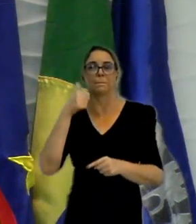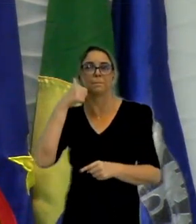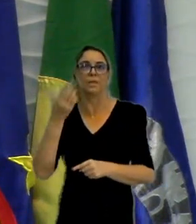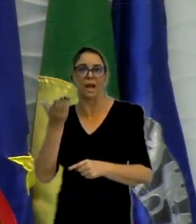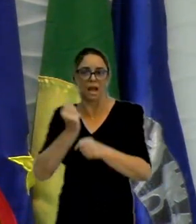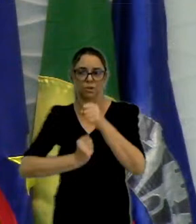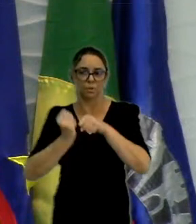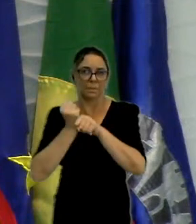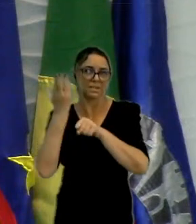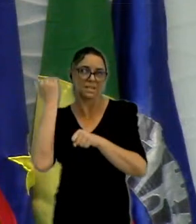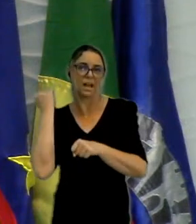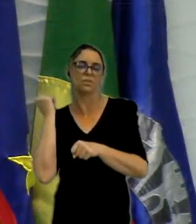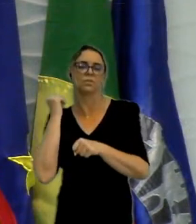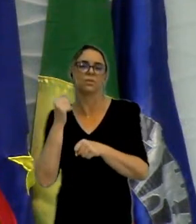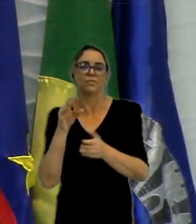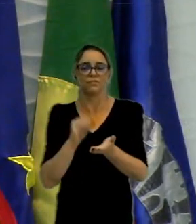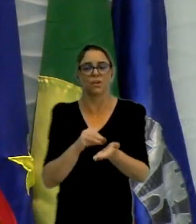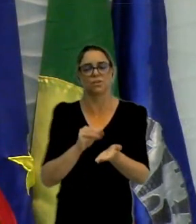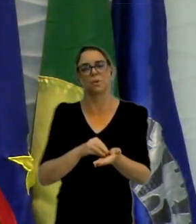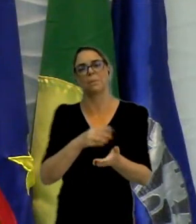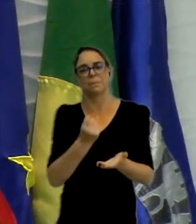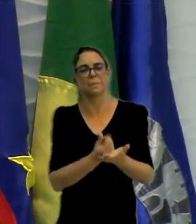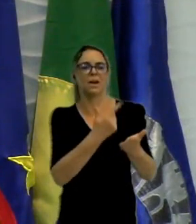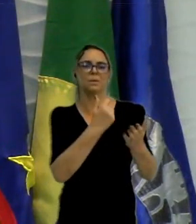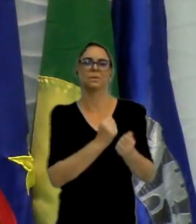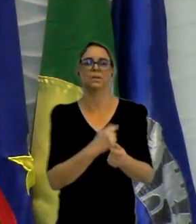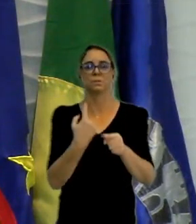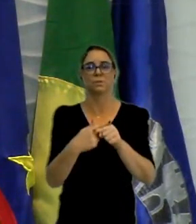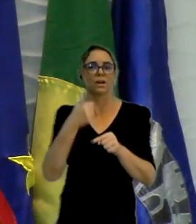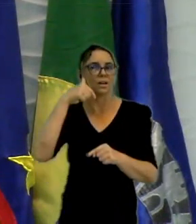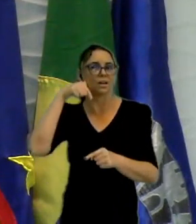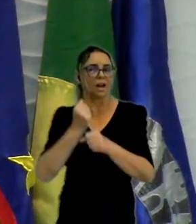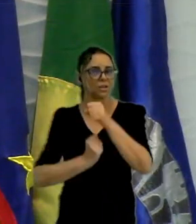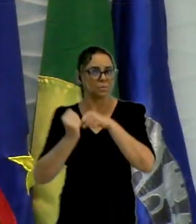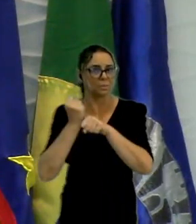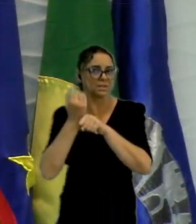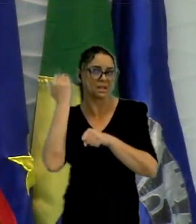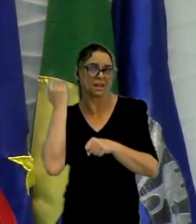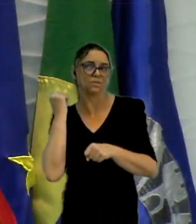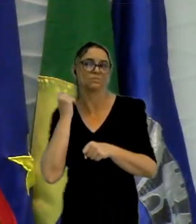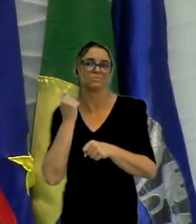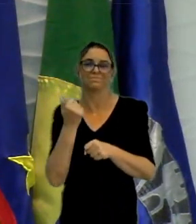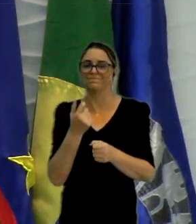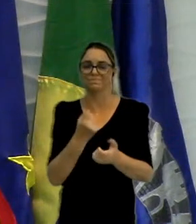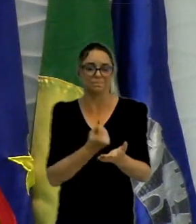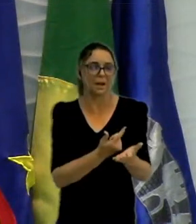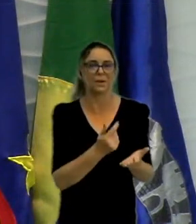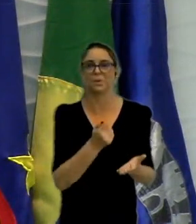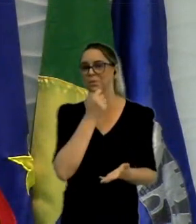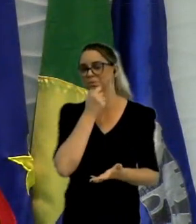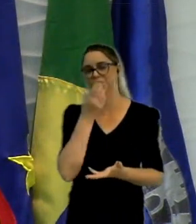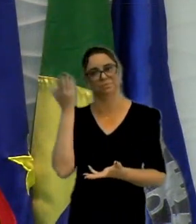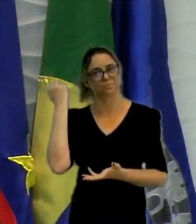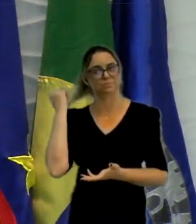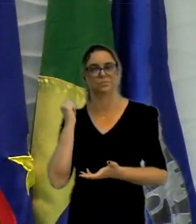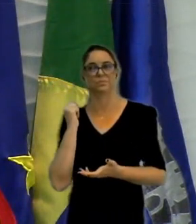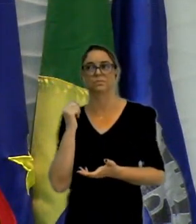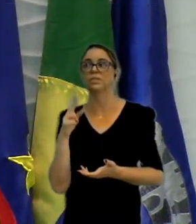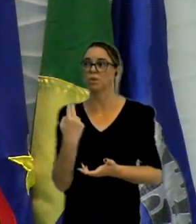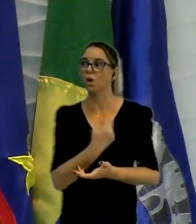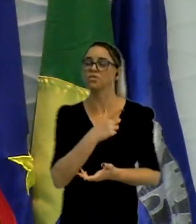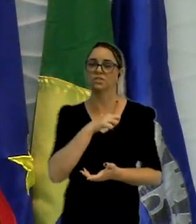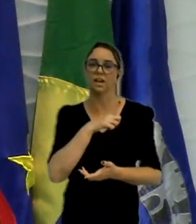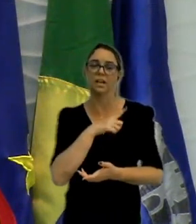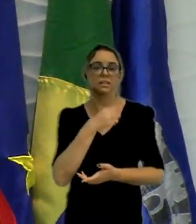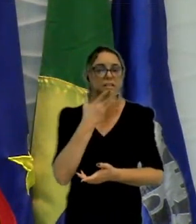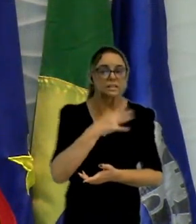não quiseram se candidatar esse ano porque não receberam o ano passado. A gente ter crianças com autismo e com